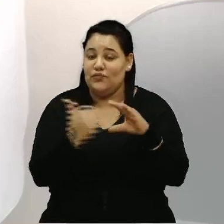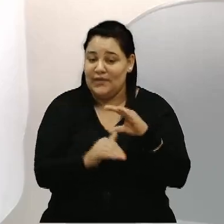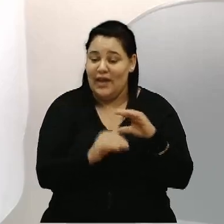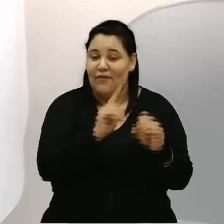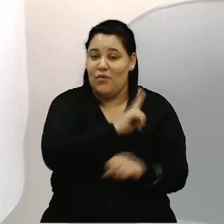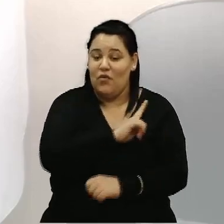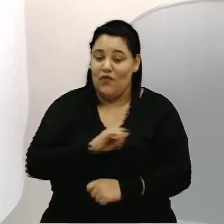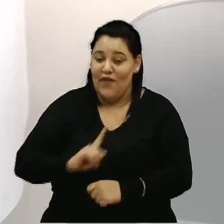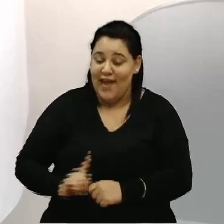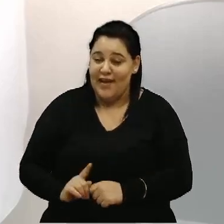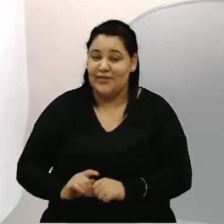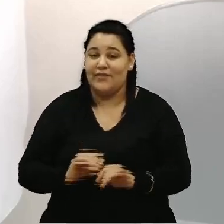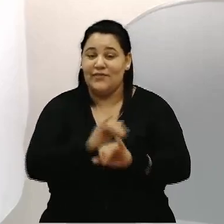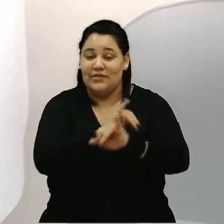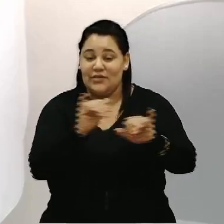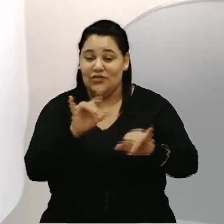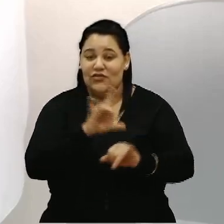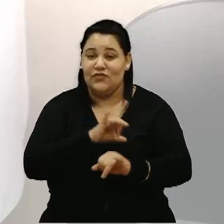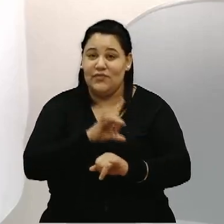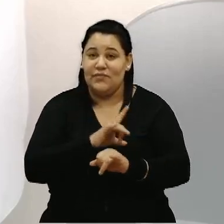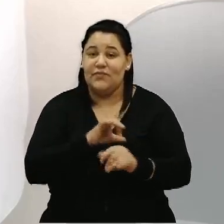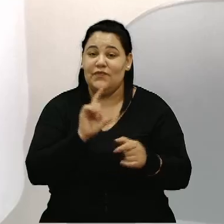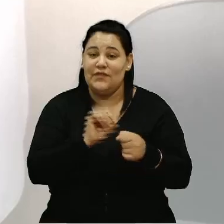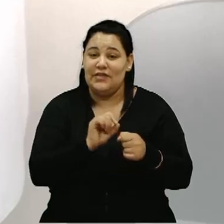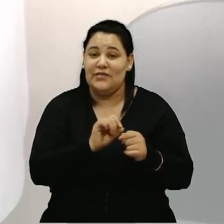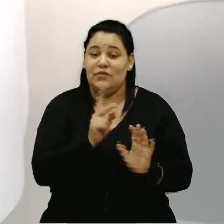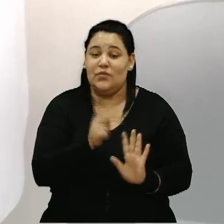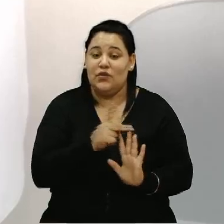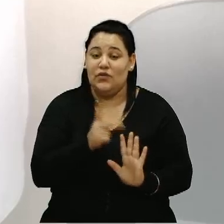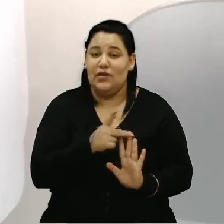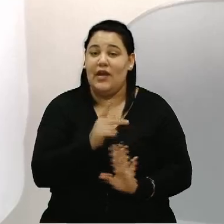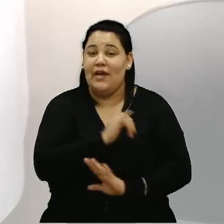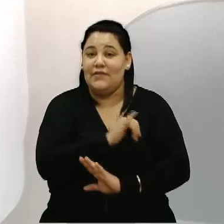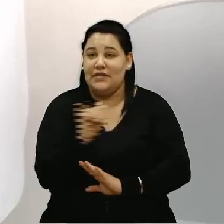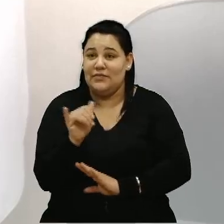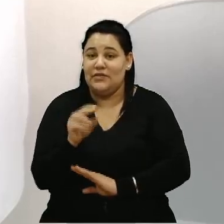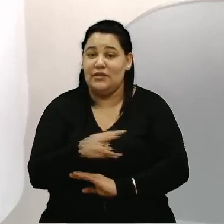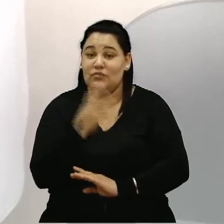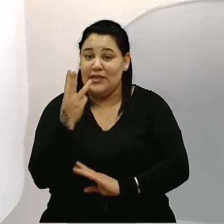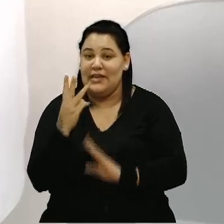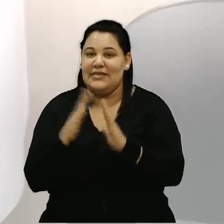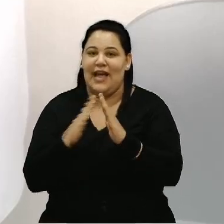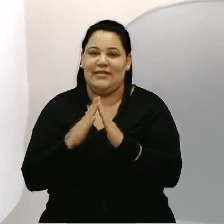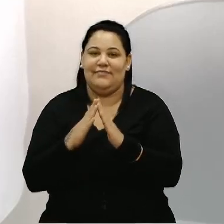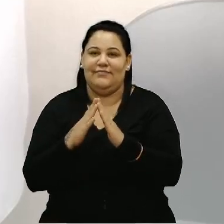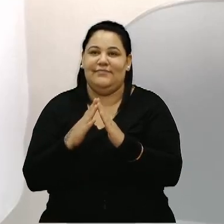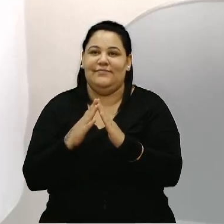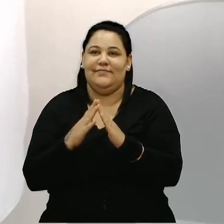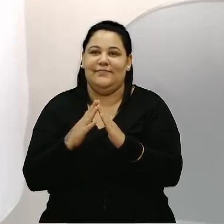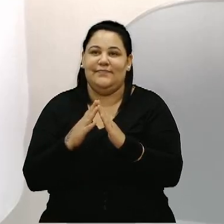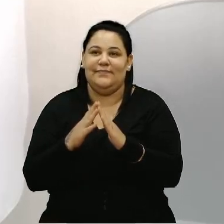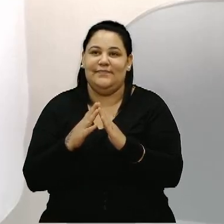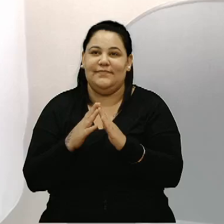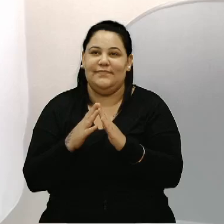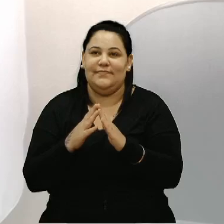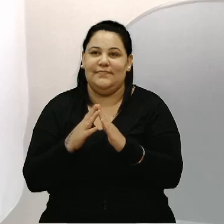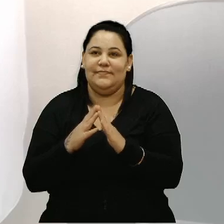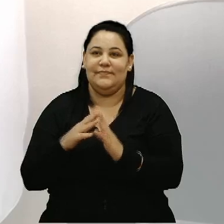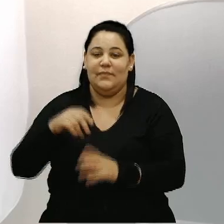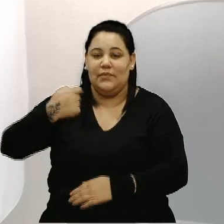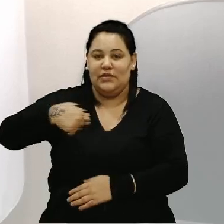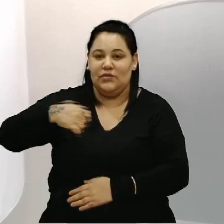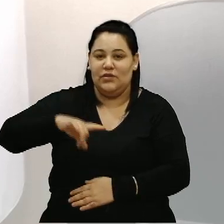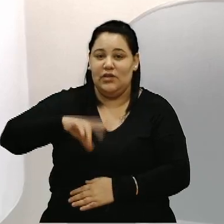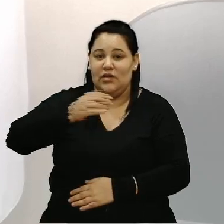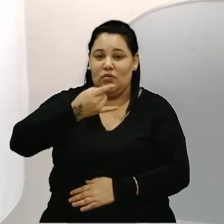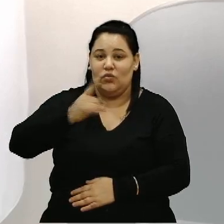anunciamos... Fomos lá, protocolamos de novo, avisamos mais, são 3 casas. Né? Precisou ter o último domingo